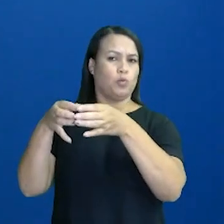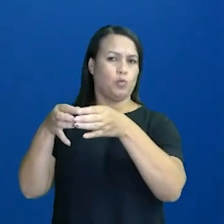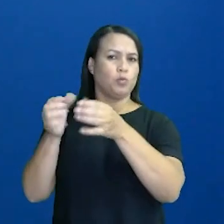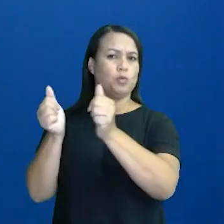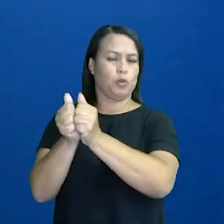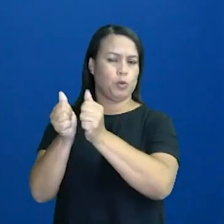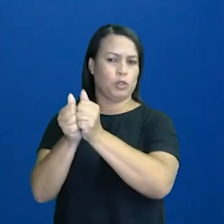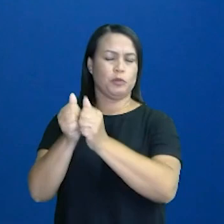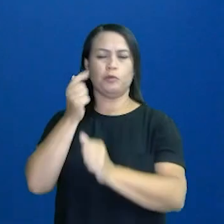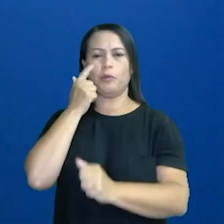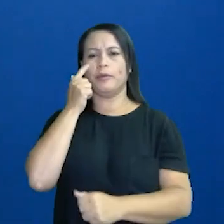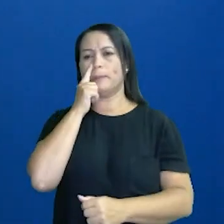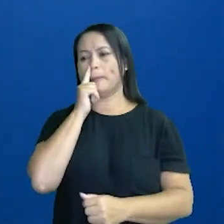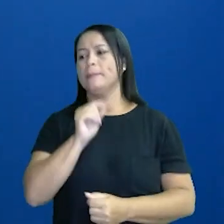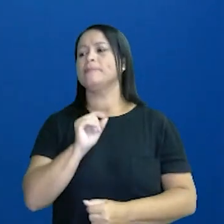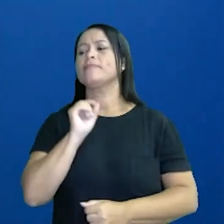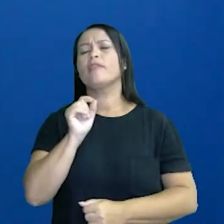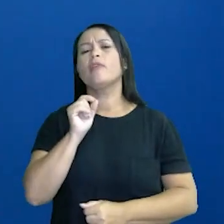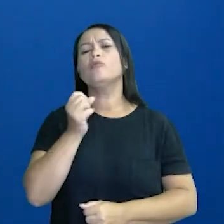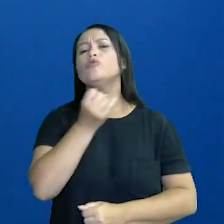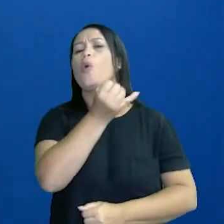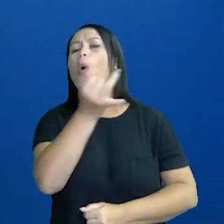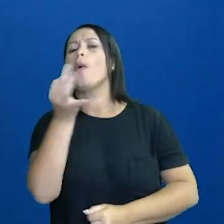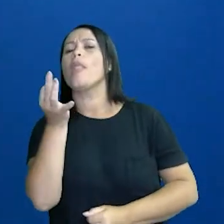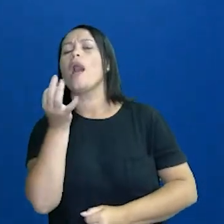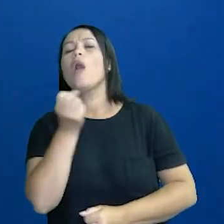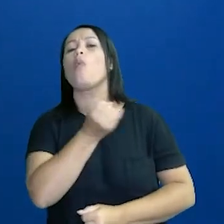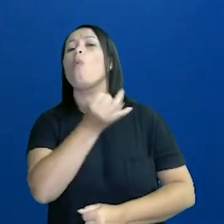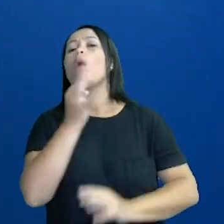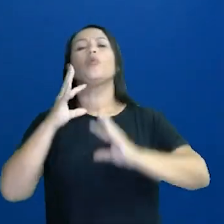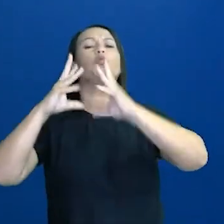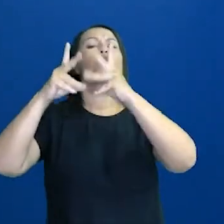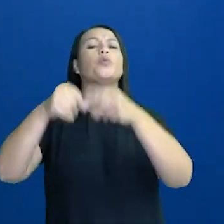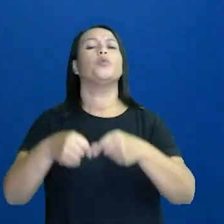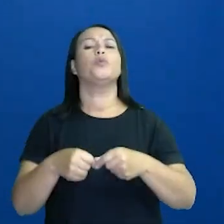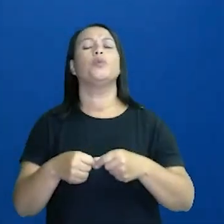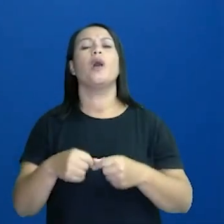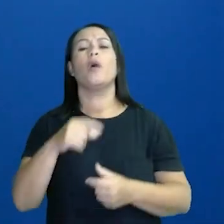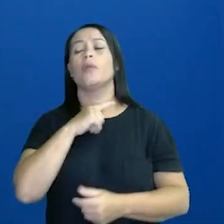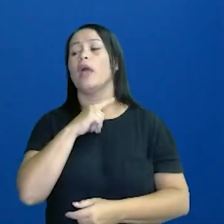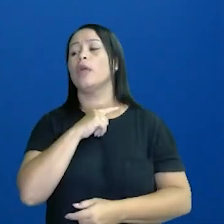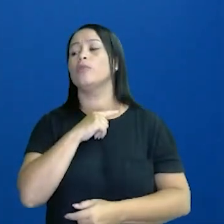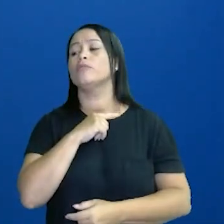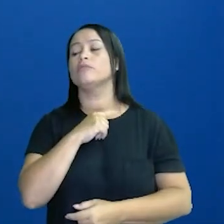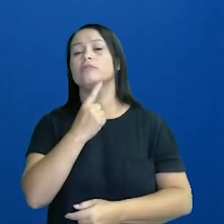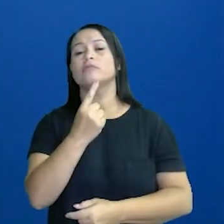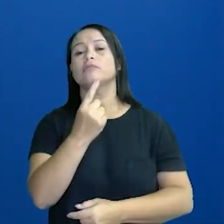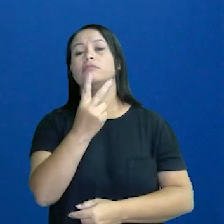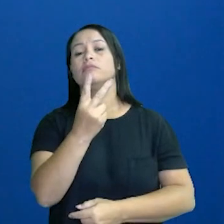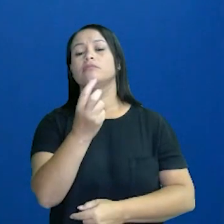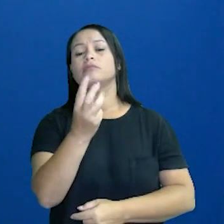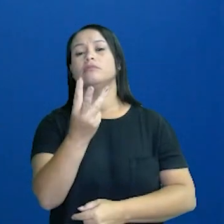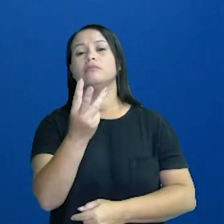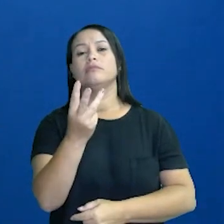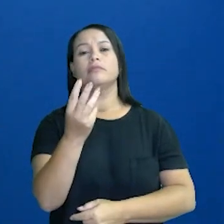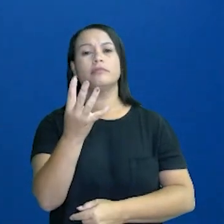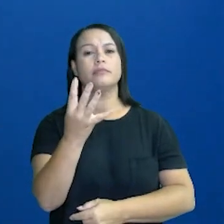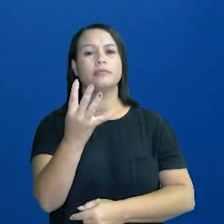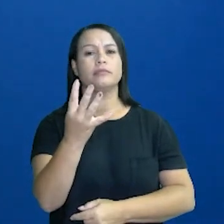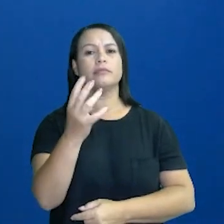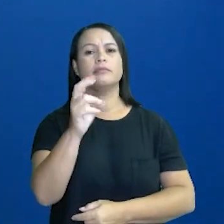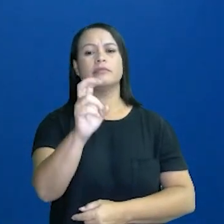bem juntinhos. Então, vamos aqui. Vamos contar quanto nós temos ao todo. Então, aqui eu tenho 1, 2,